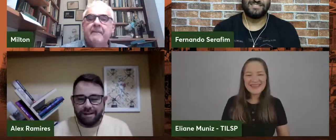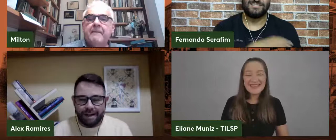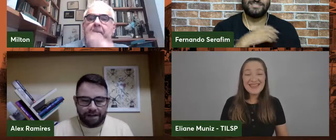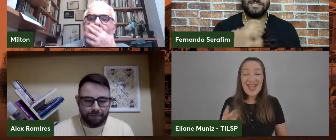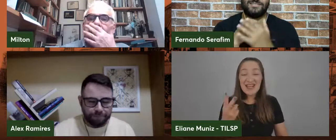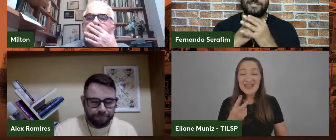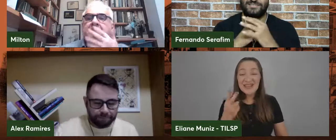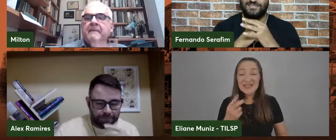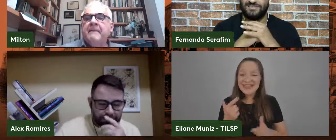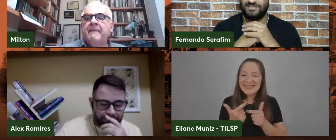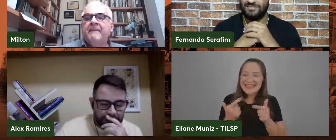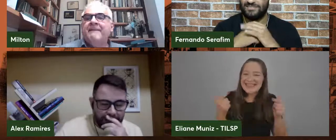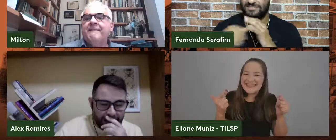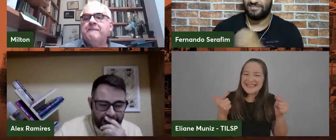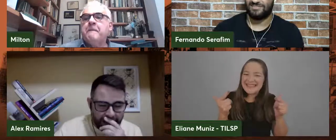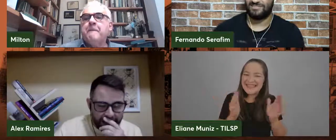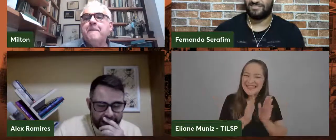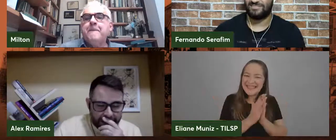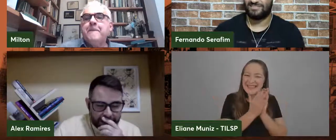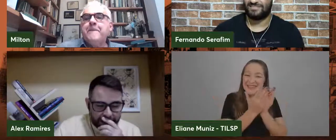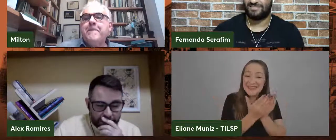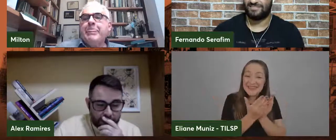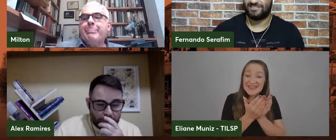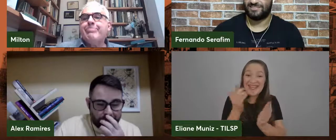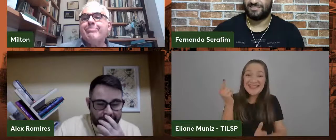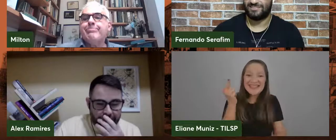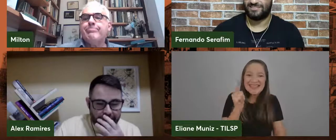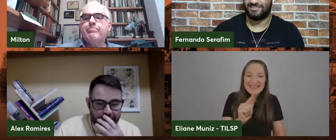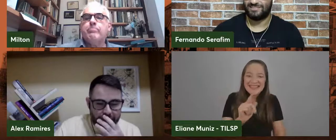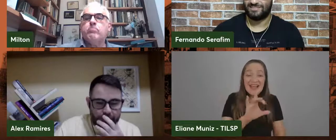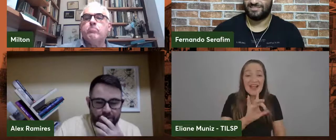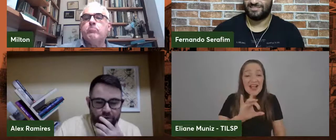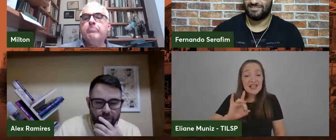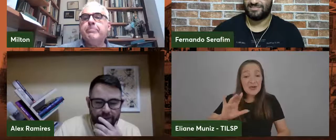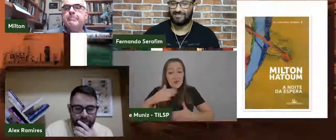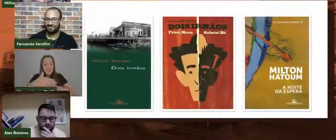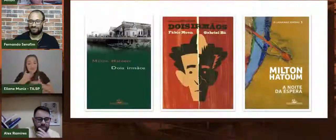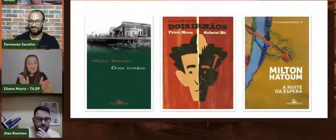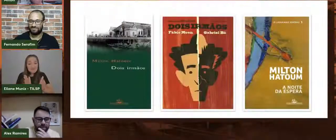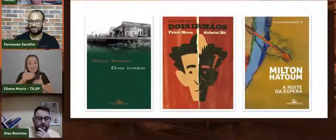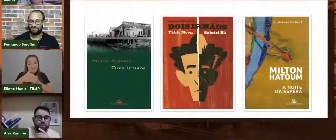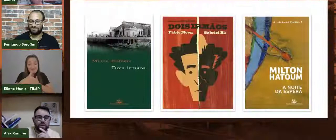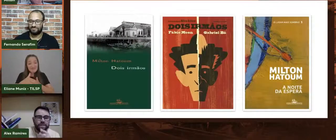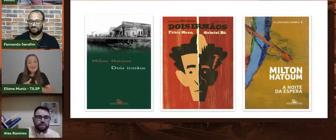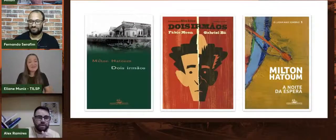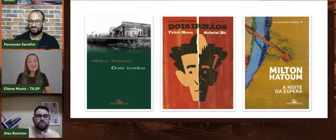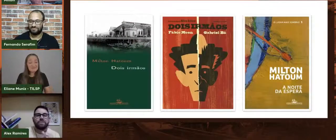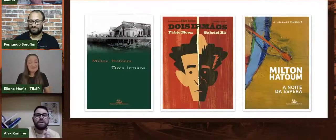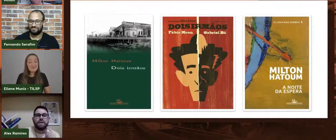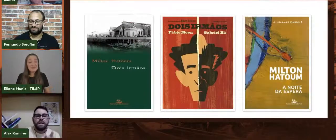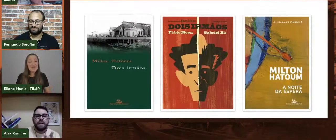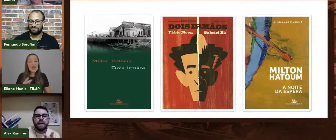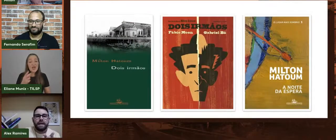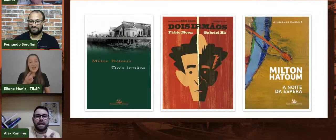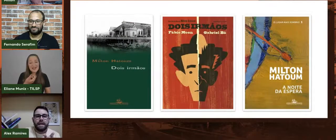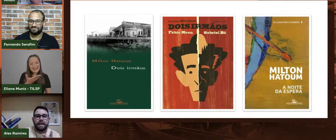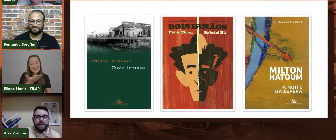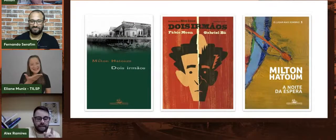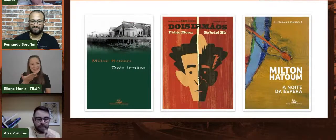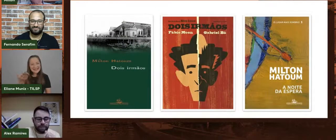sortudas que ganharam. Cada uma ganhou um kit, né, com as obras Dois Irmãos